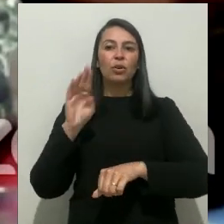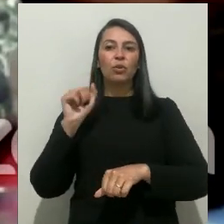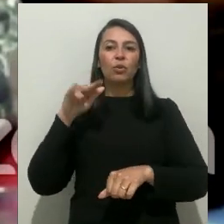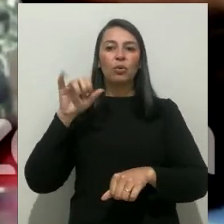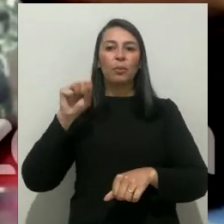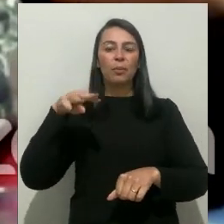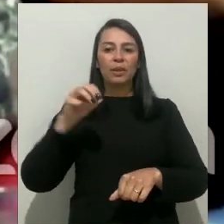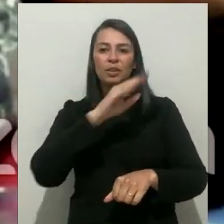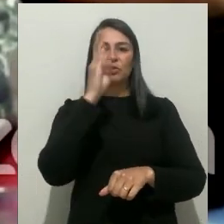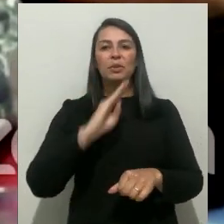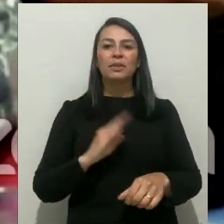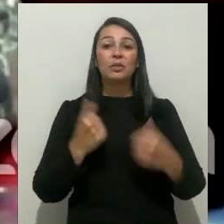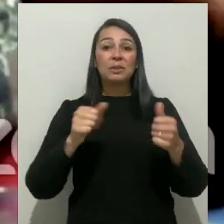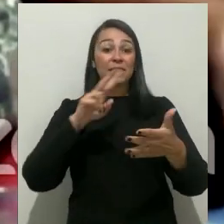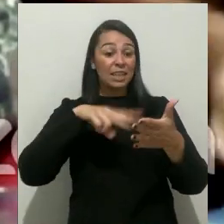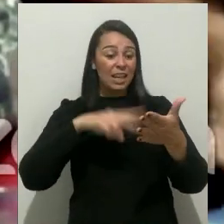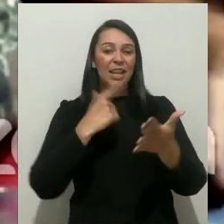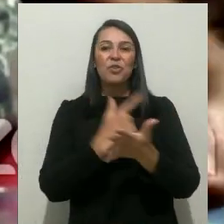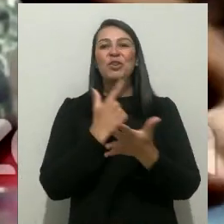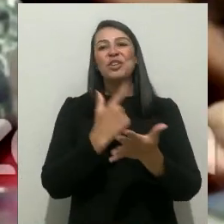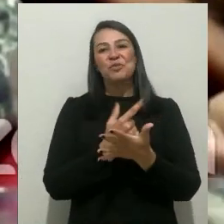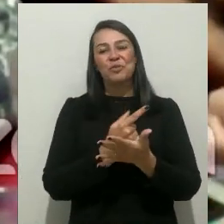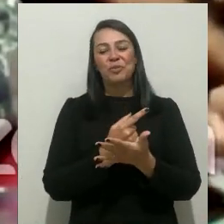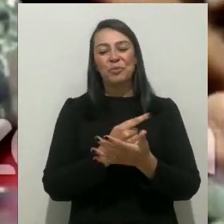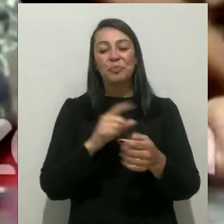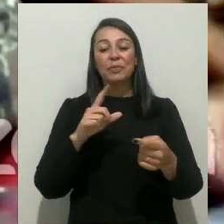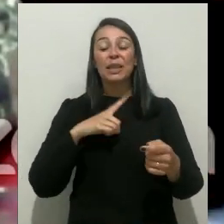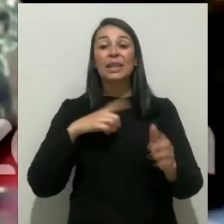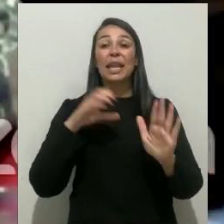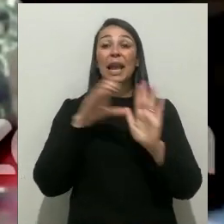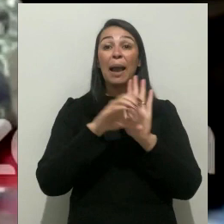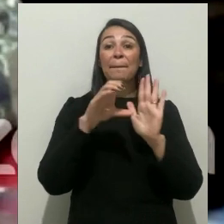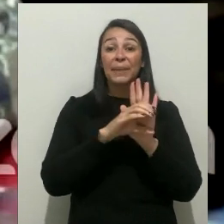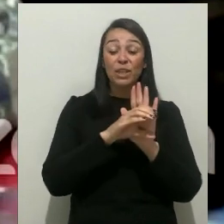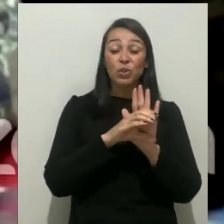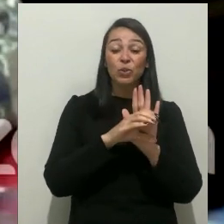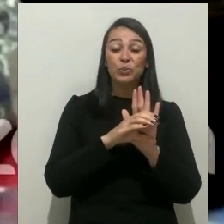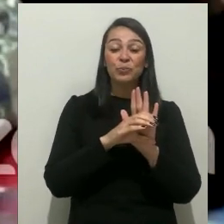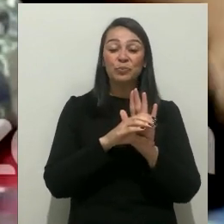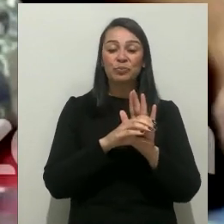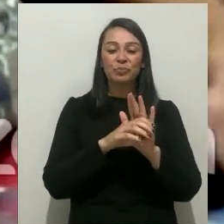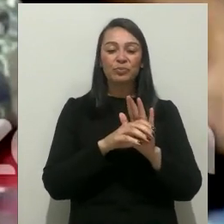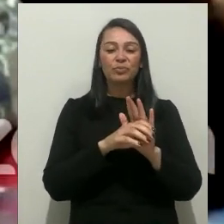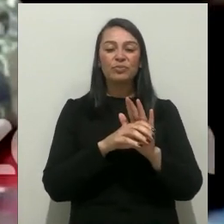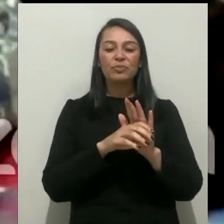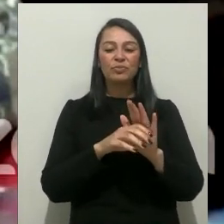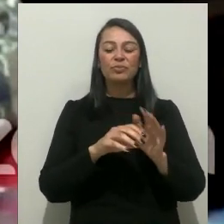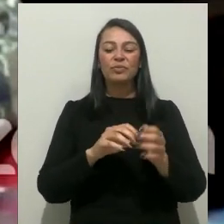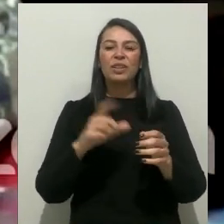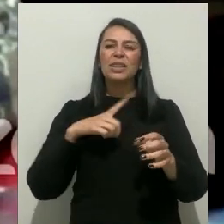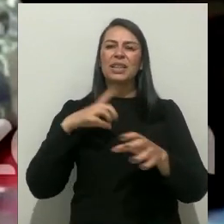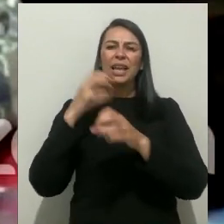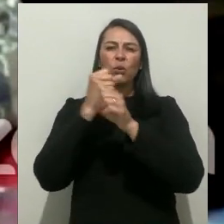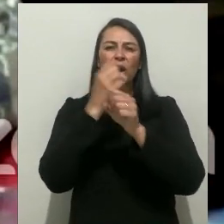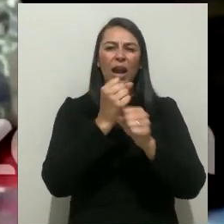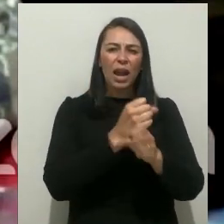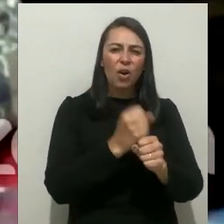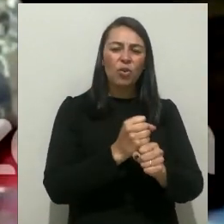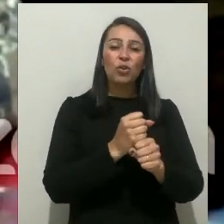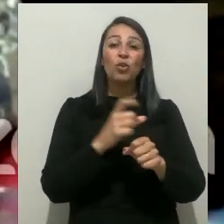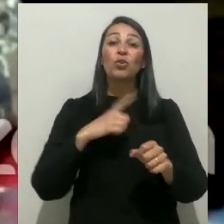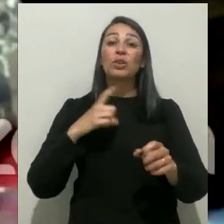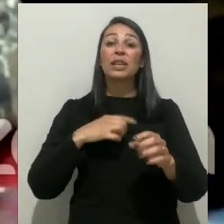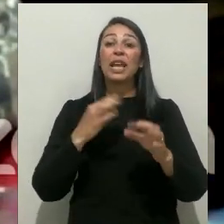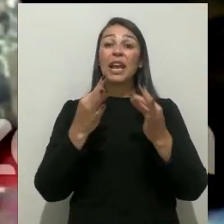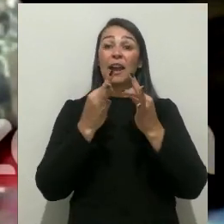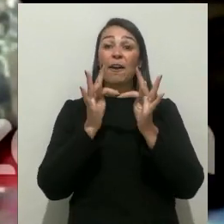genial. Tem que ler o livro, está tudo calculado aqui. Tem um capítulo aqui ó, do cálculo. Del botou lá, né? Todas aquelas fórmulas, as